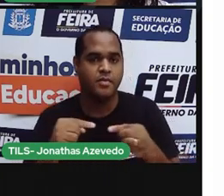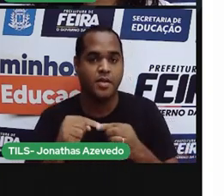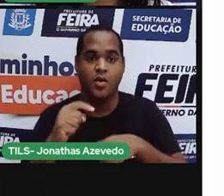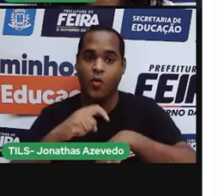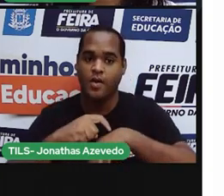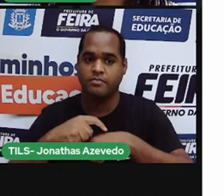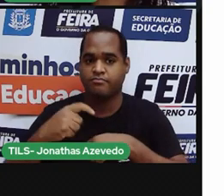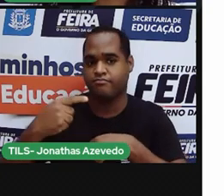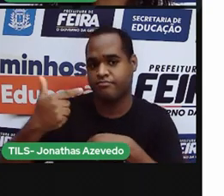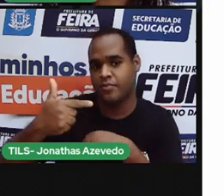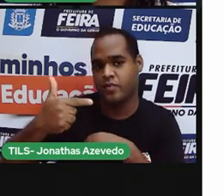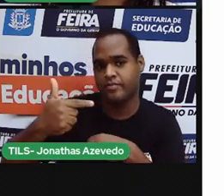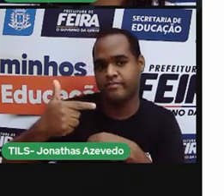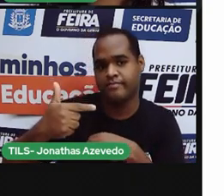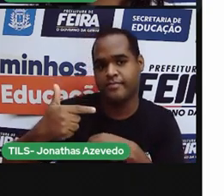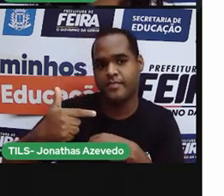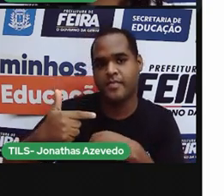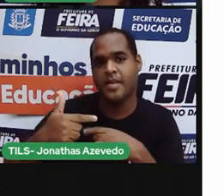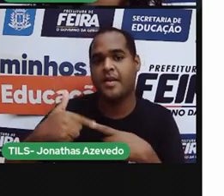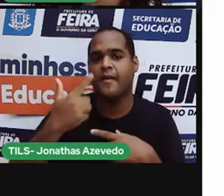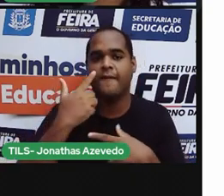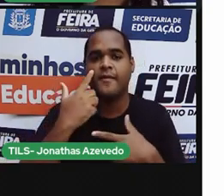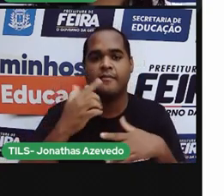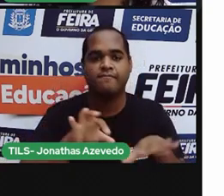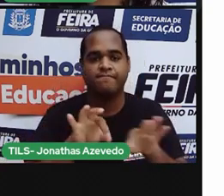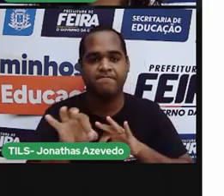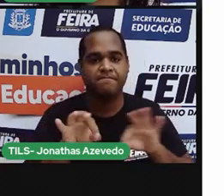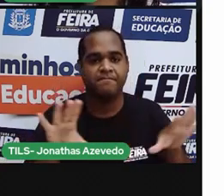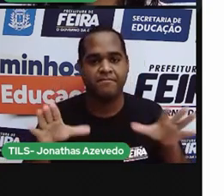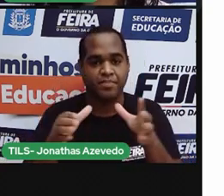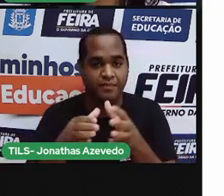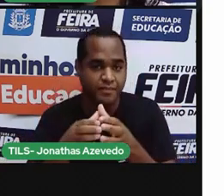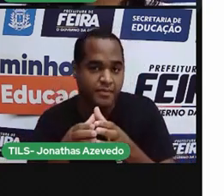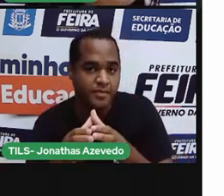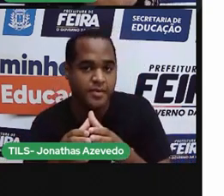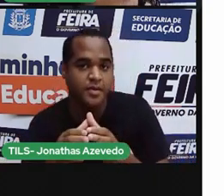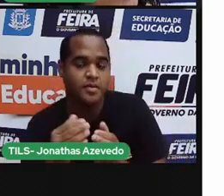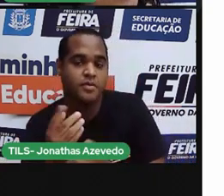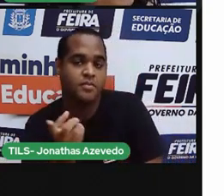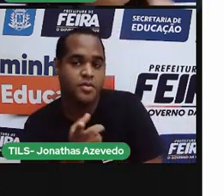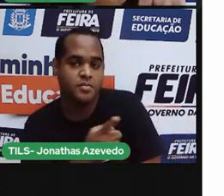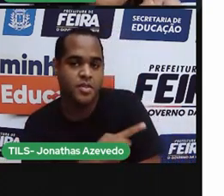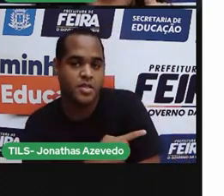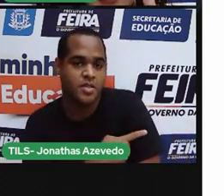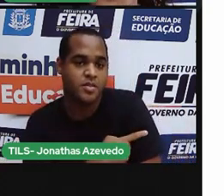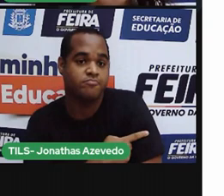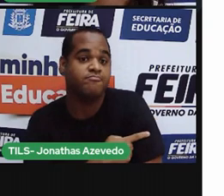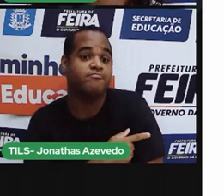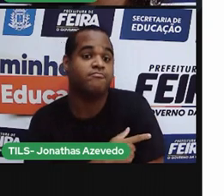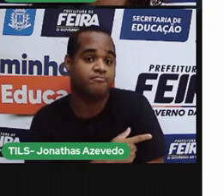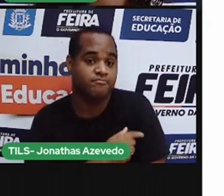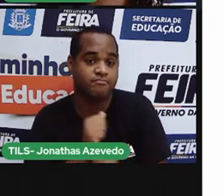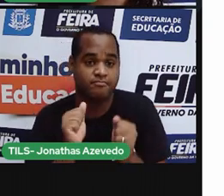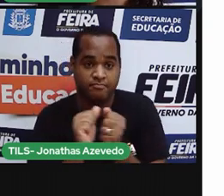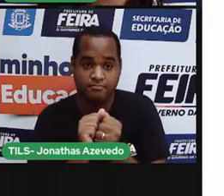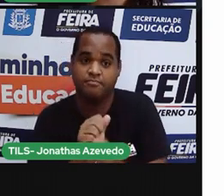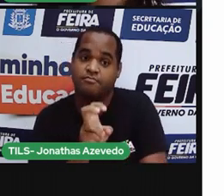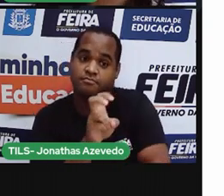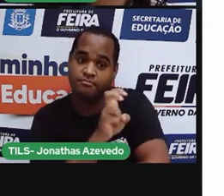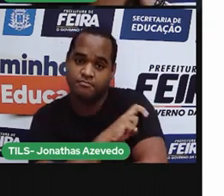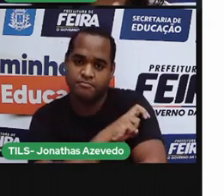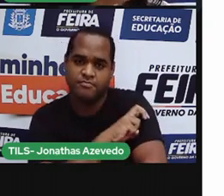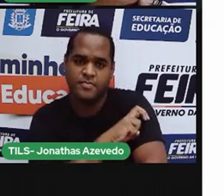horário. Para isso, ele vai juntar os alunos do primeiro e do quinto